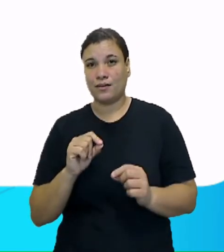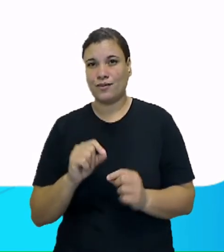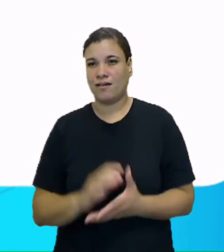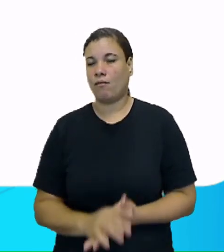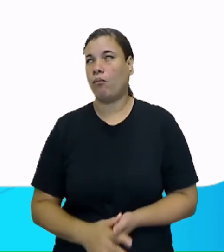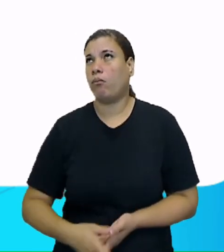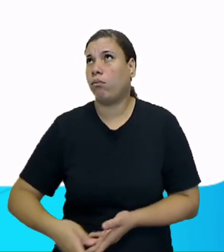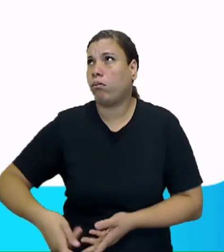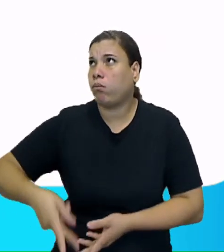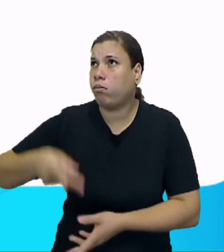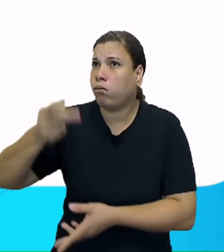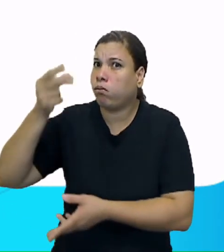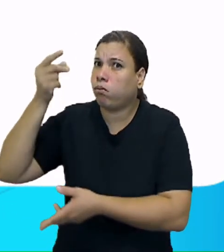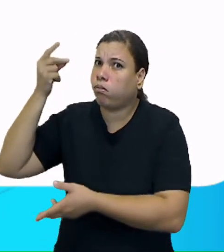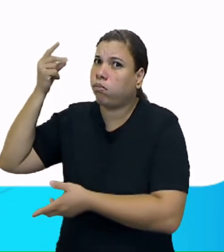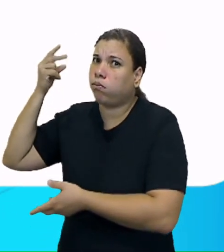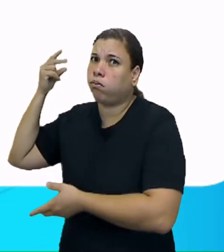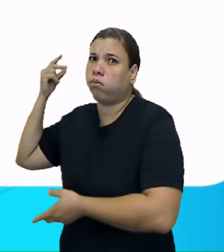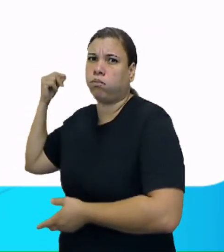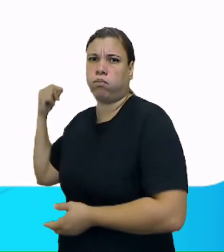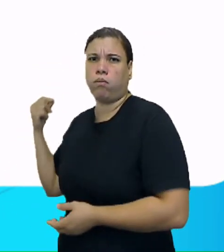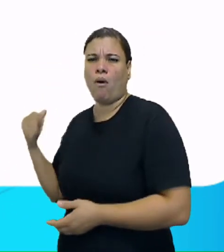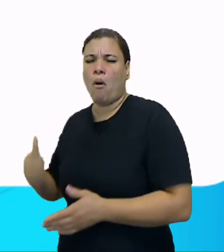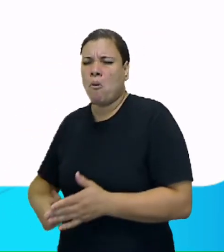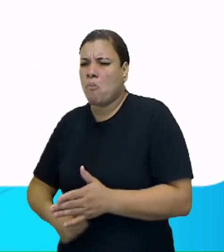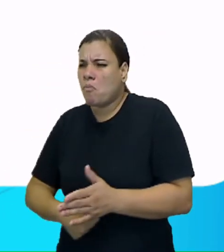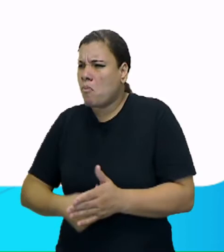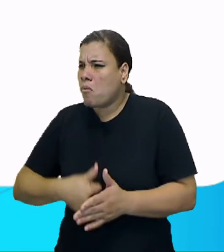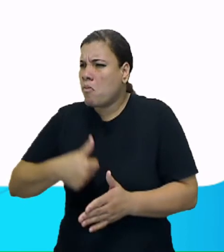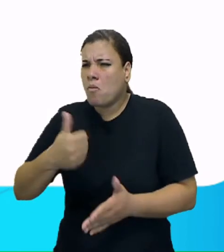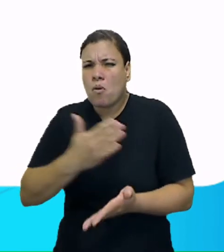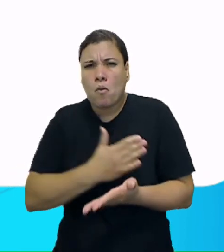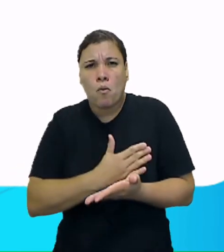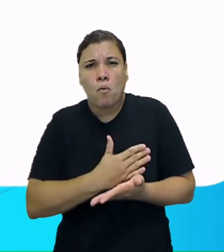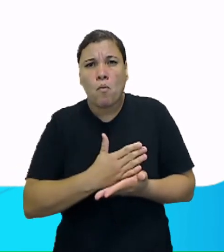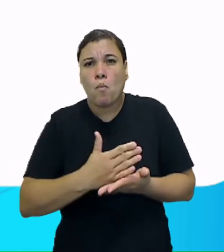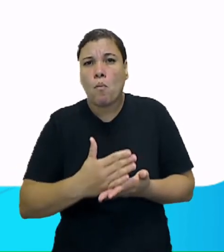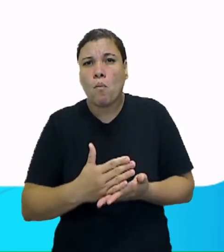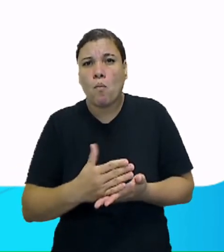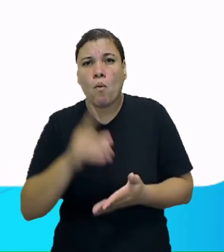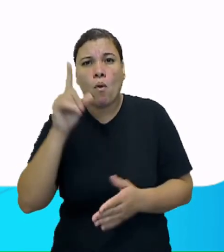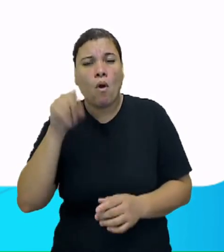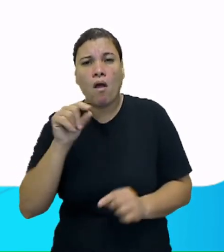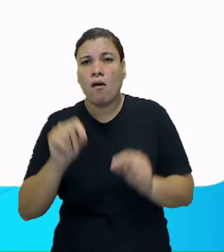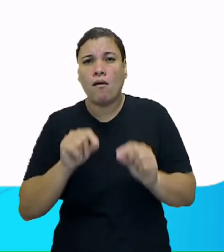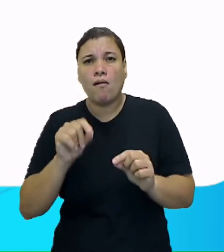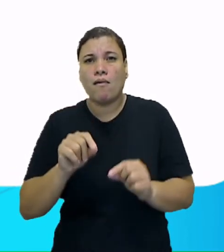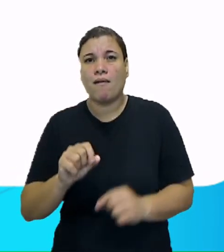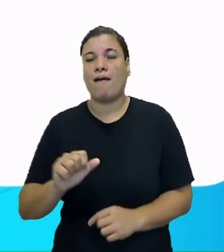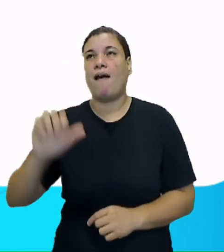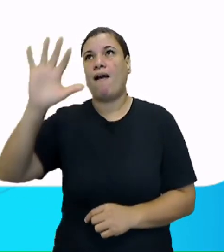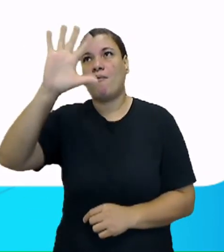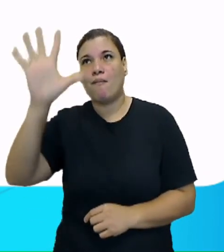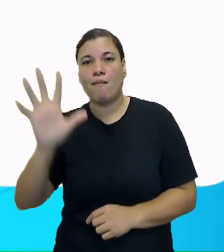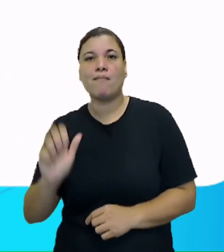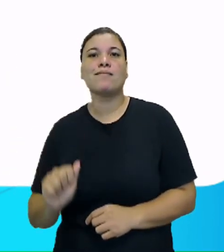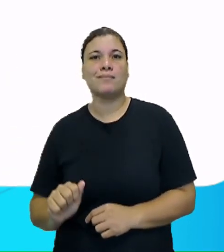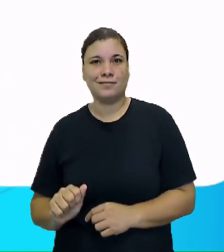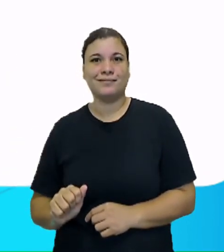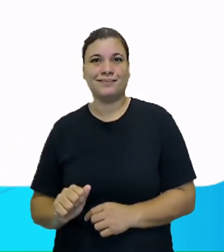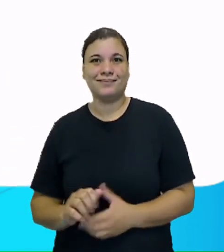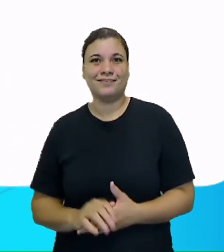pré-história. Os mapas são os primeiros vestígios de um infográfico criado e foram